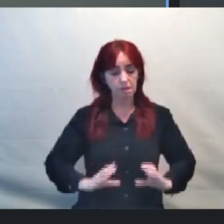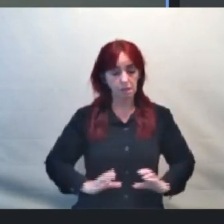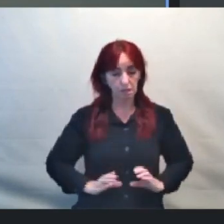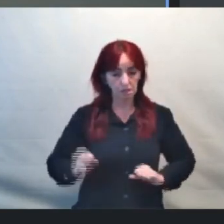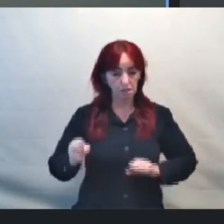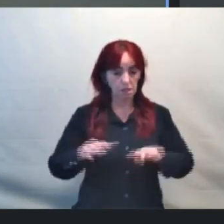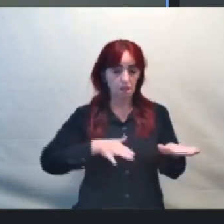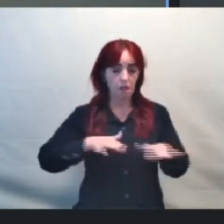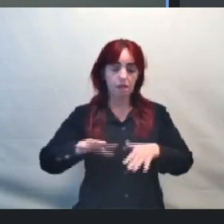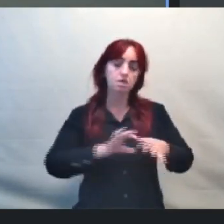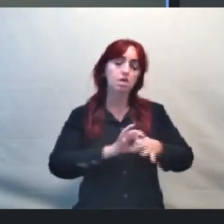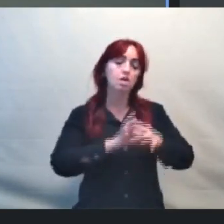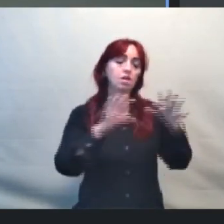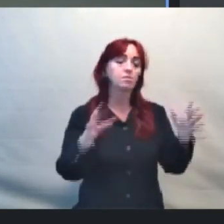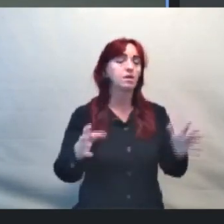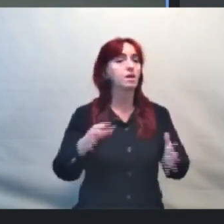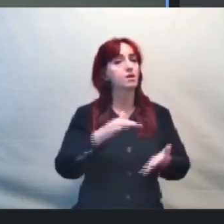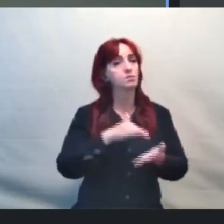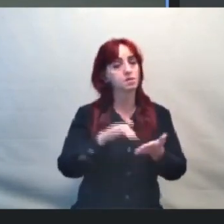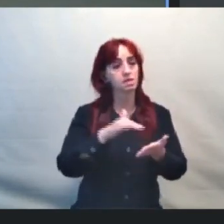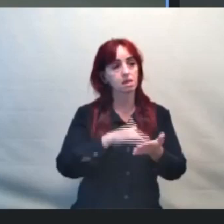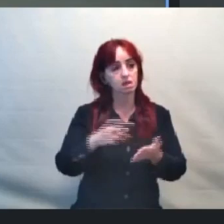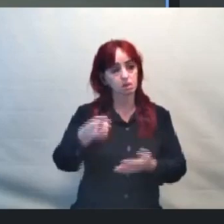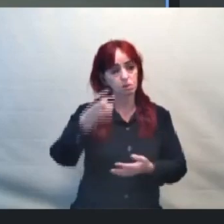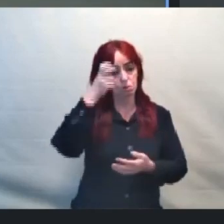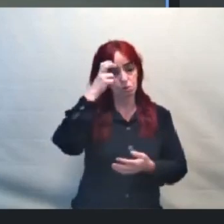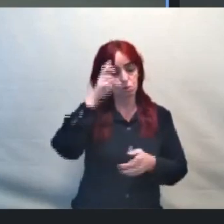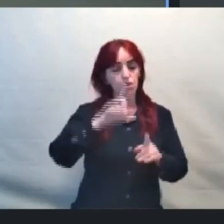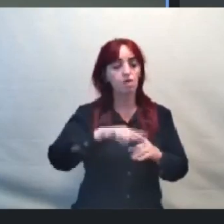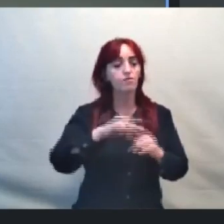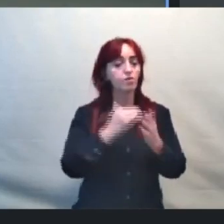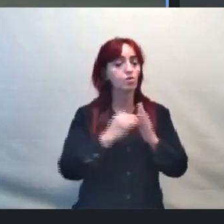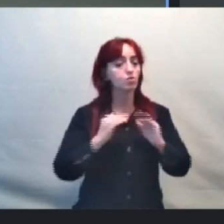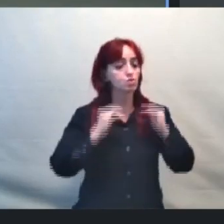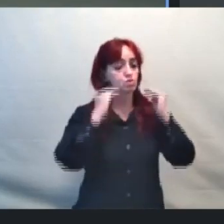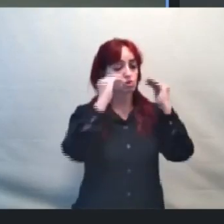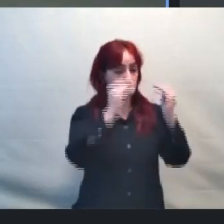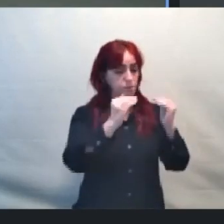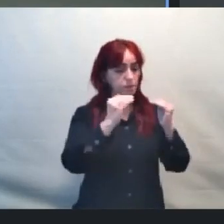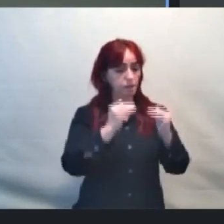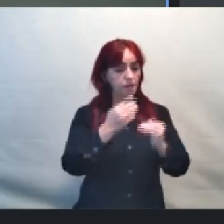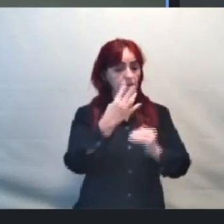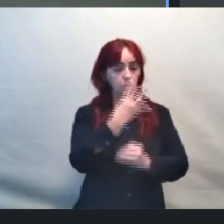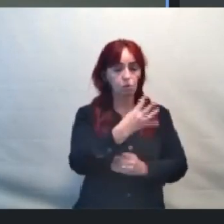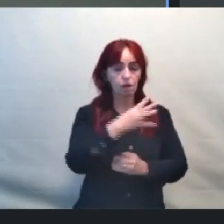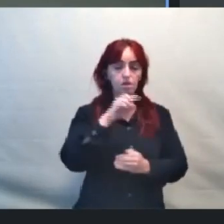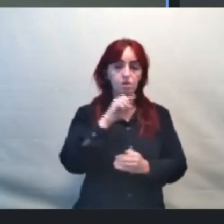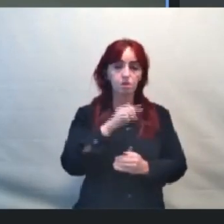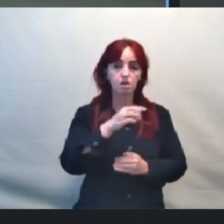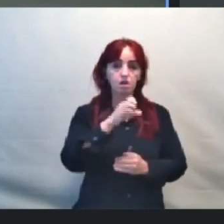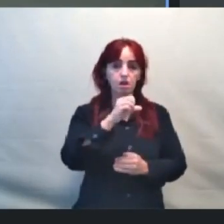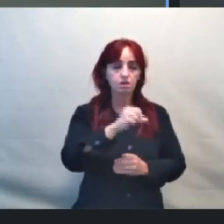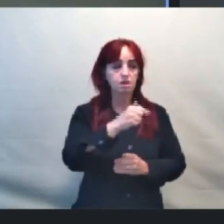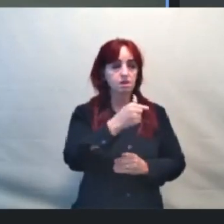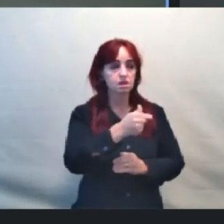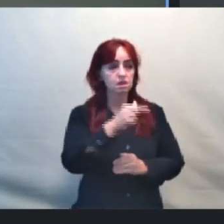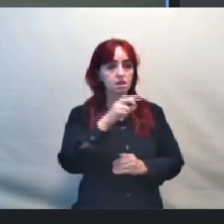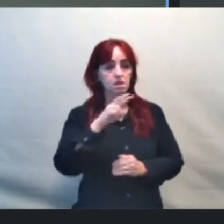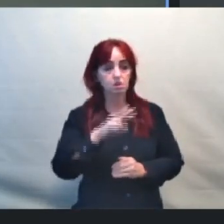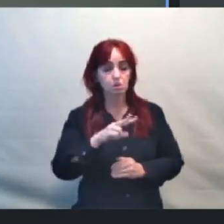pela Secretaria de Cultura, e ela foi superada, né? Foram executadas 4.982 ações e a meta